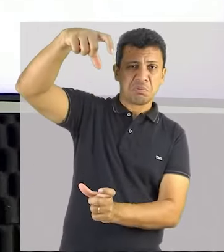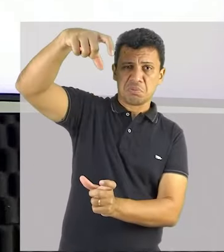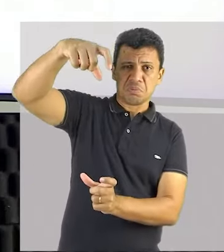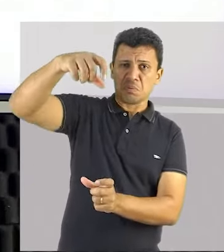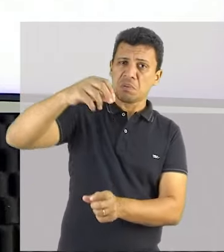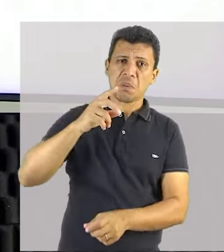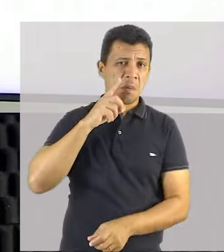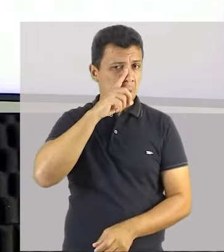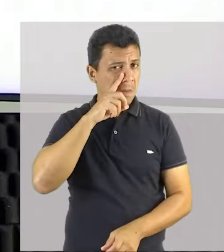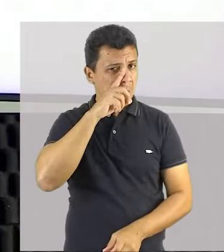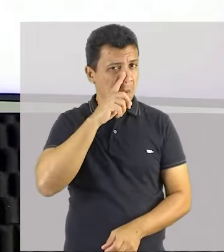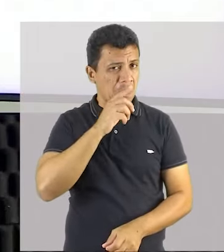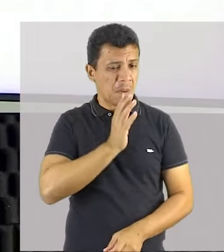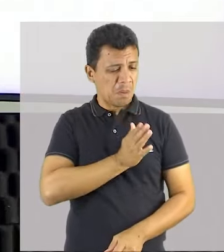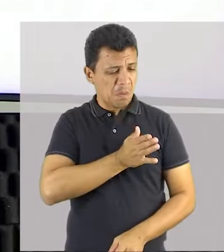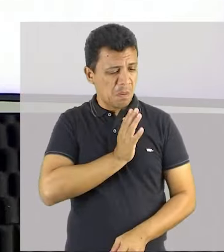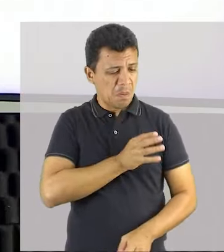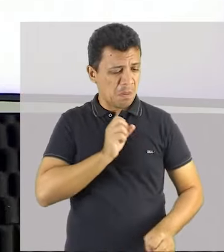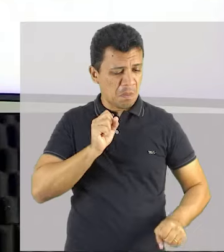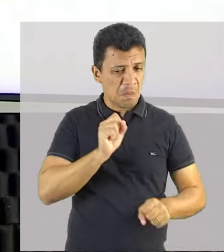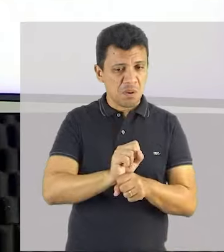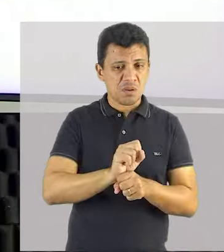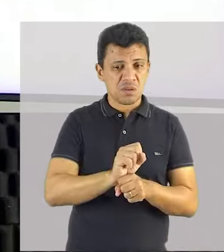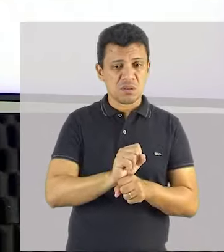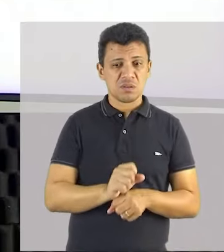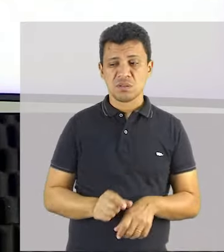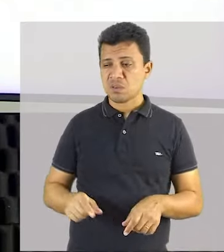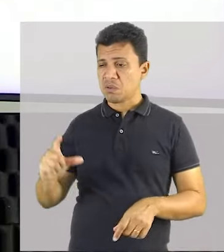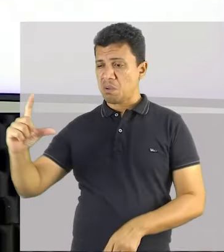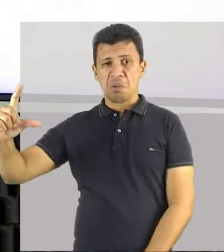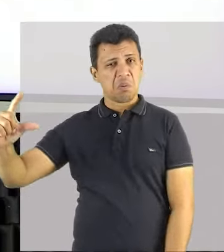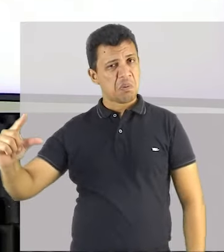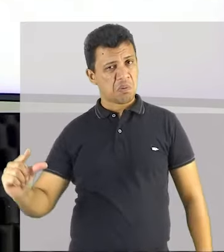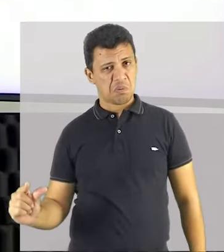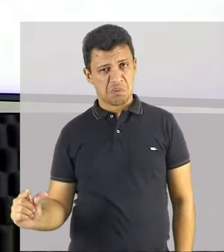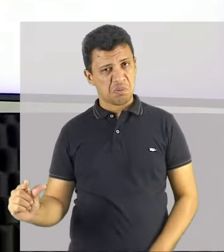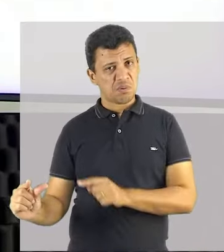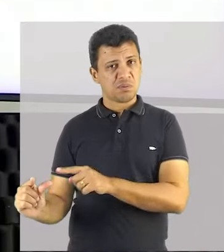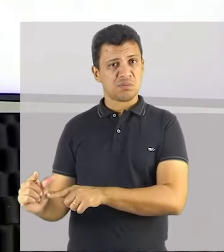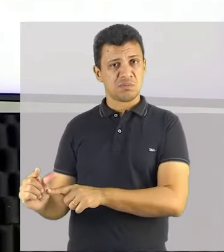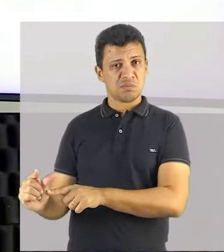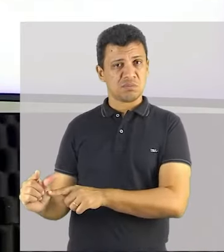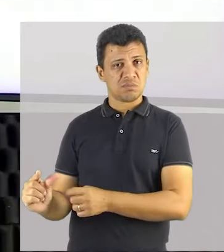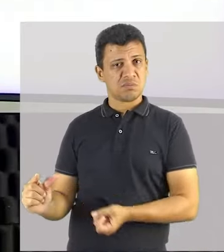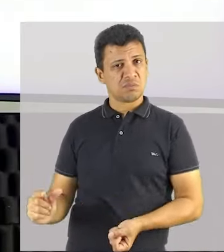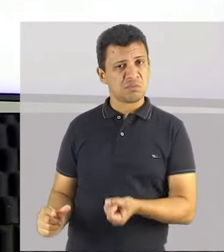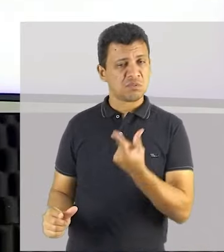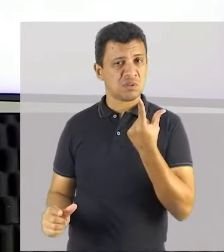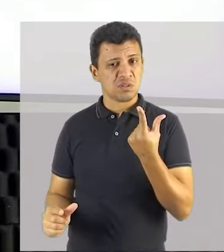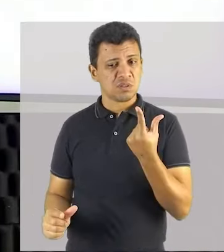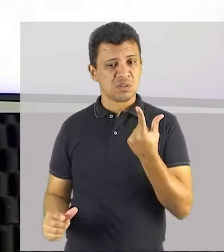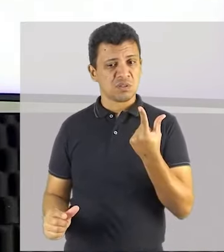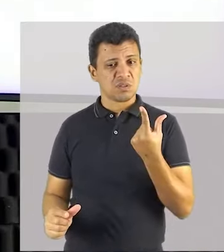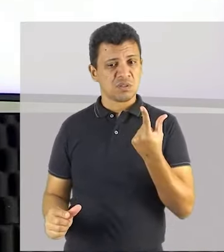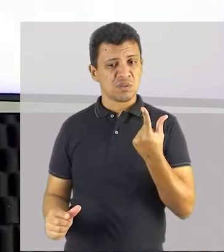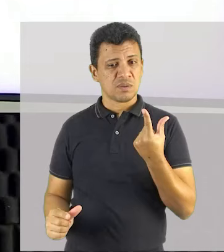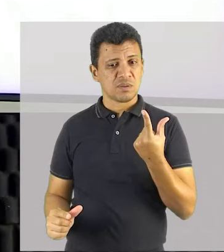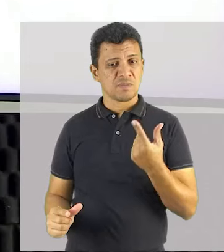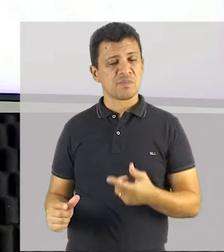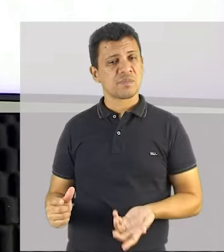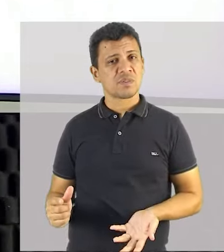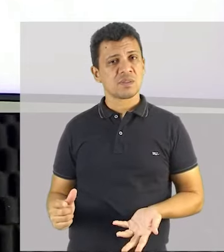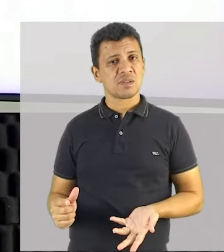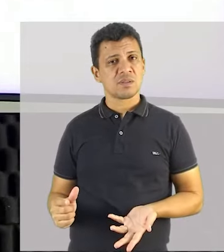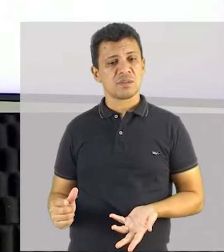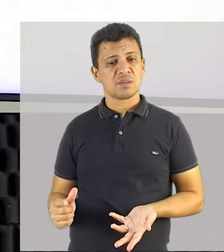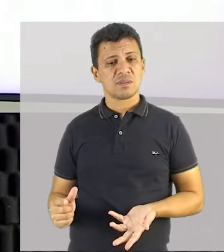quem eh se exercita com o uso de anabolizante teve uma diminuição né quer dizer não é nem que teve uma diminuição mas